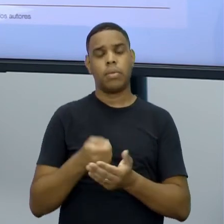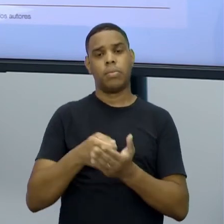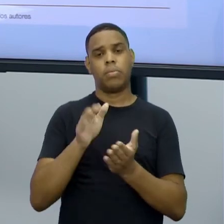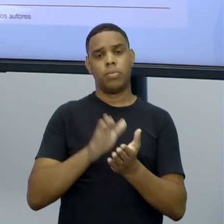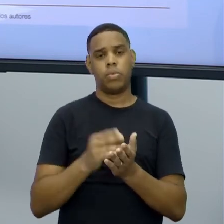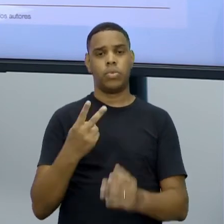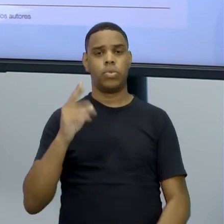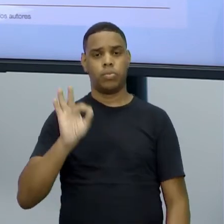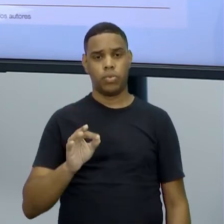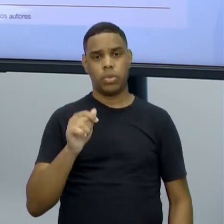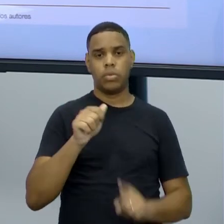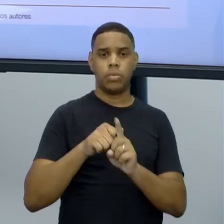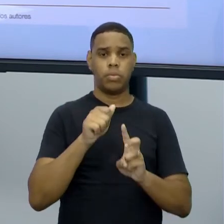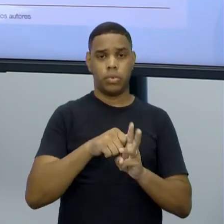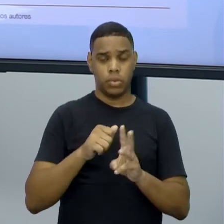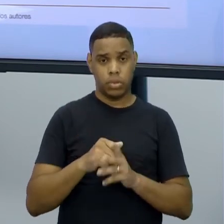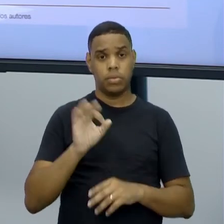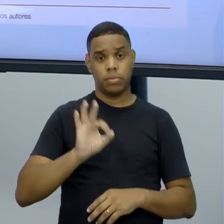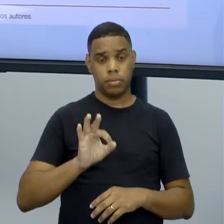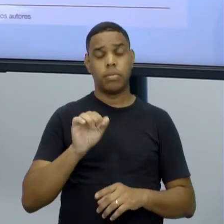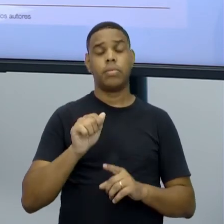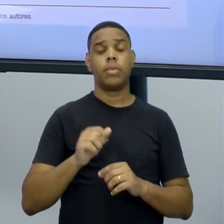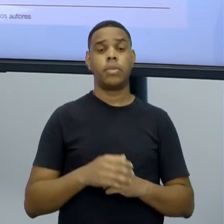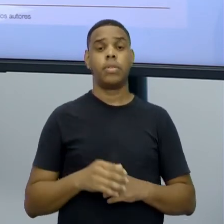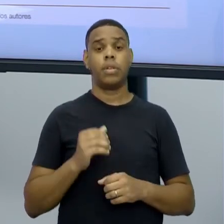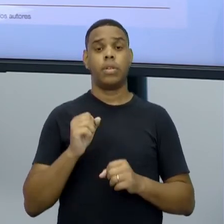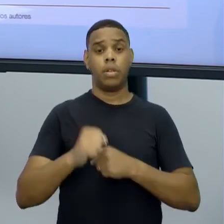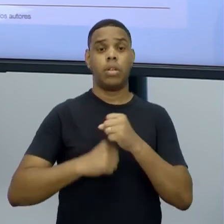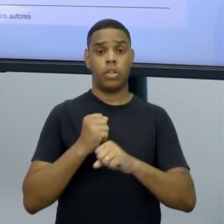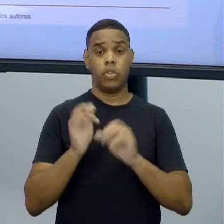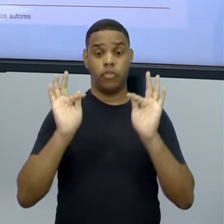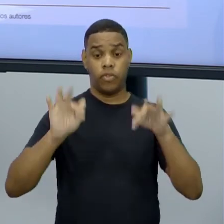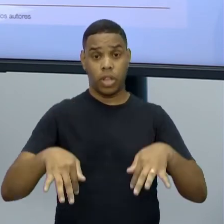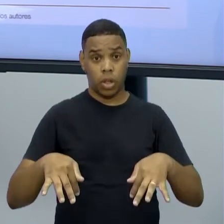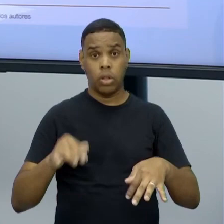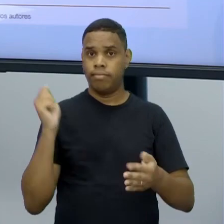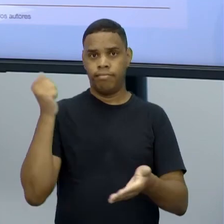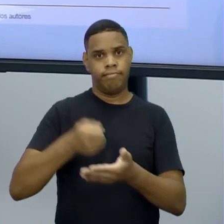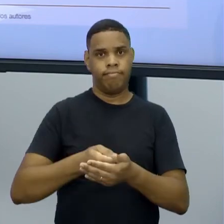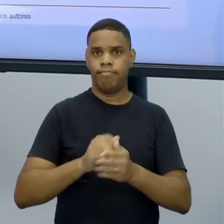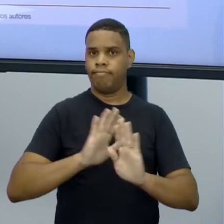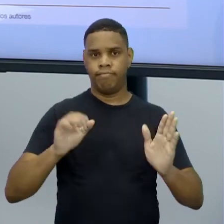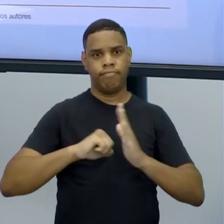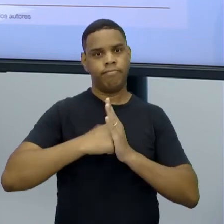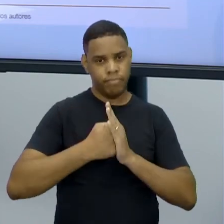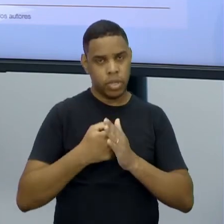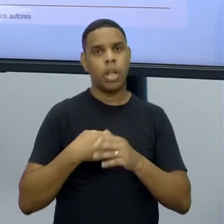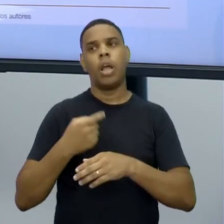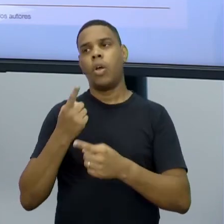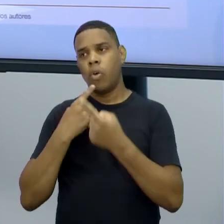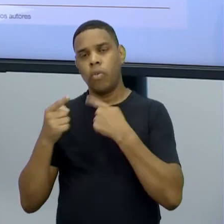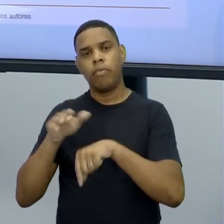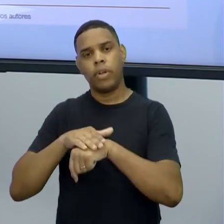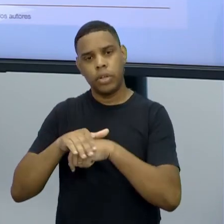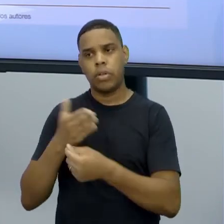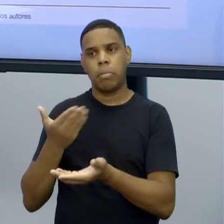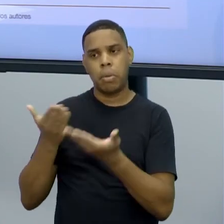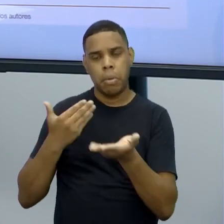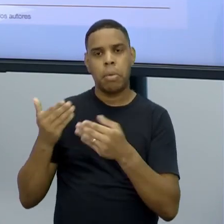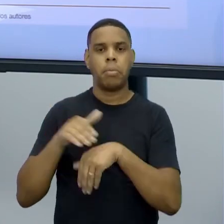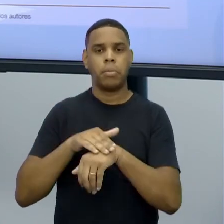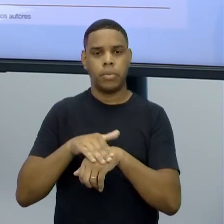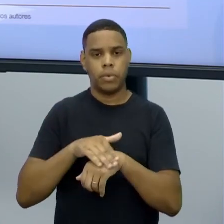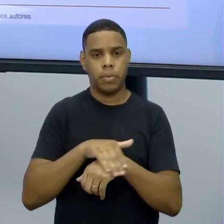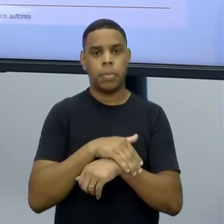mais 1% ao mês. E depois que o ano acabar, eu já não posso mais nem pagar o boleto, eu vou ter que renegociar esse boleto. Eu